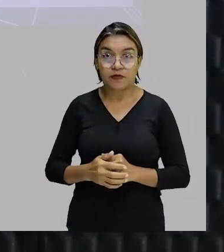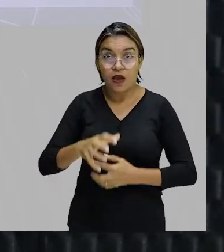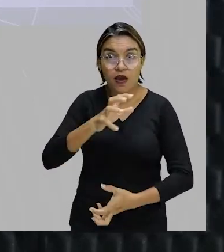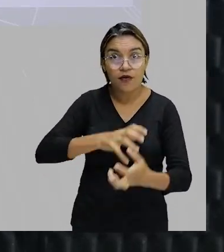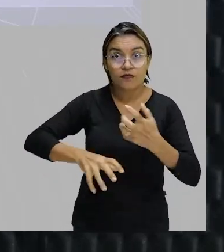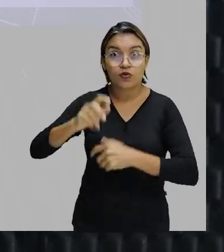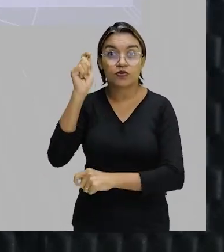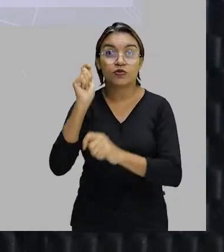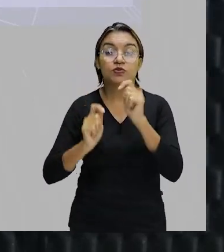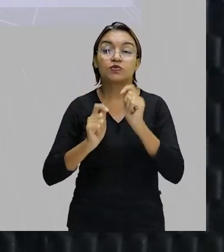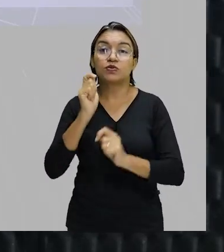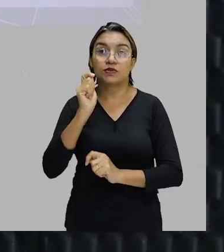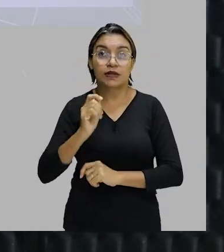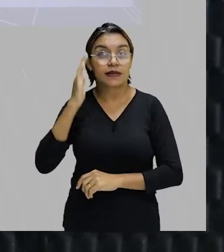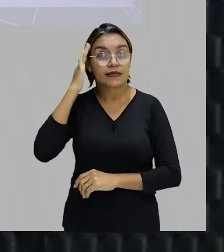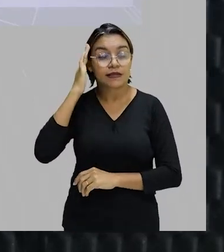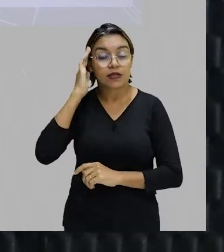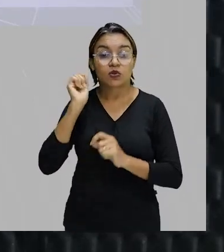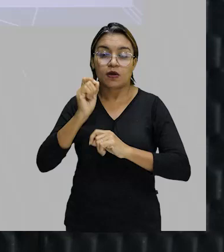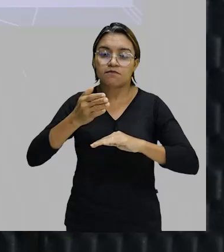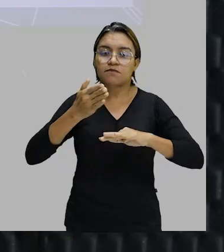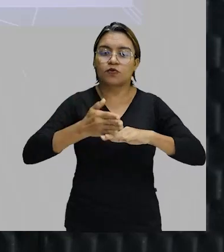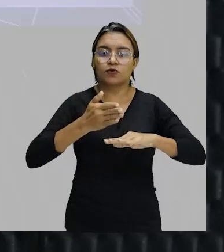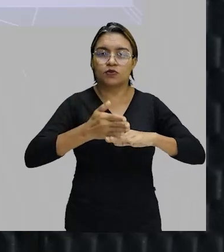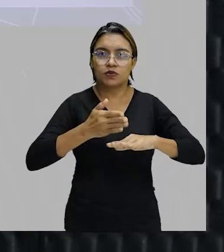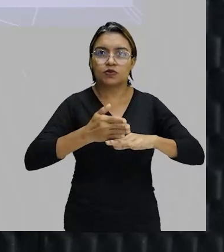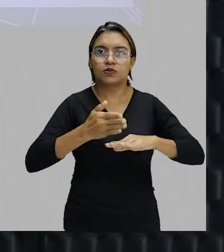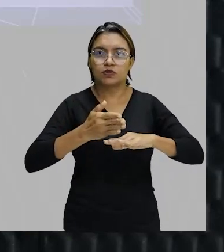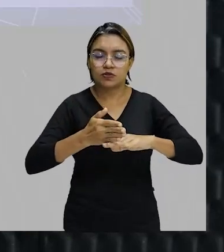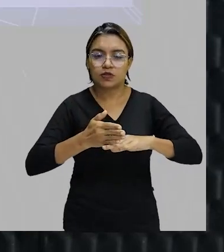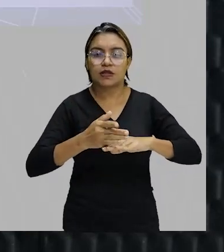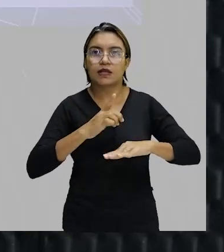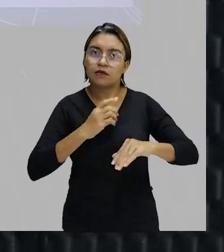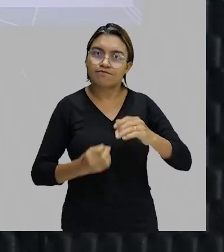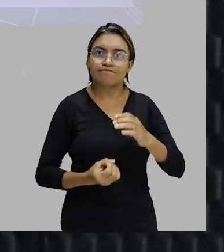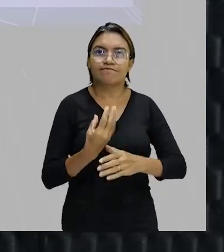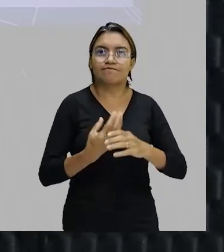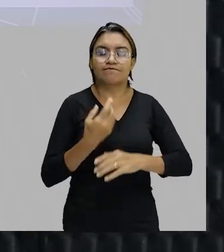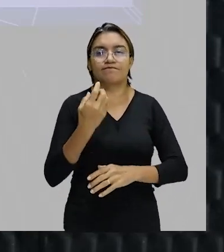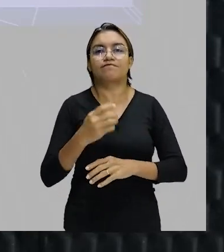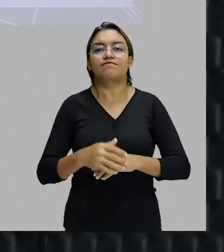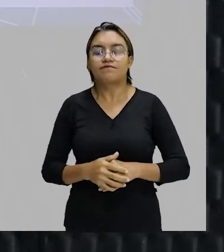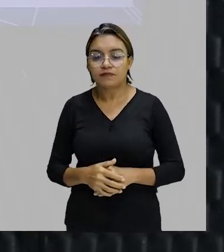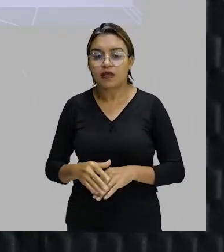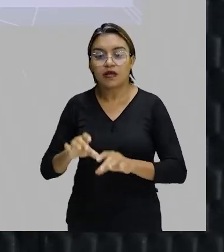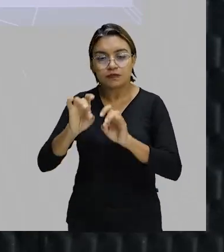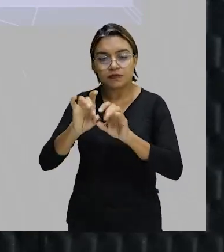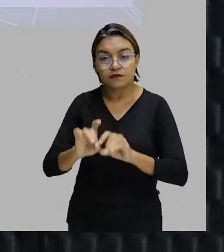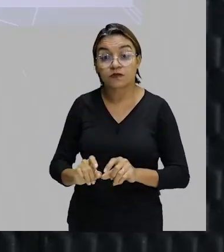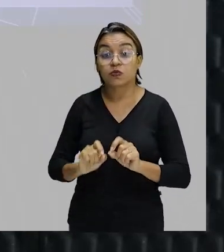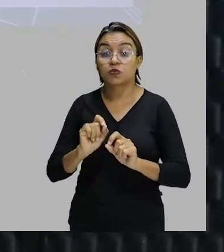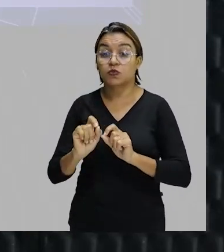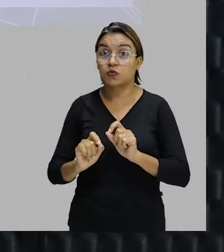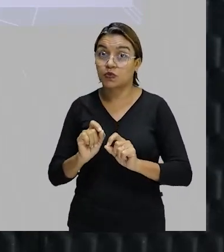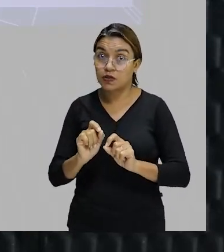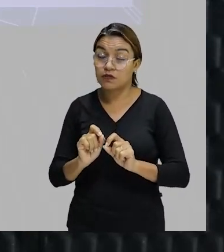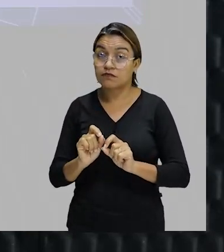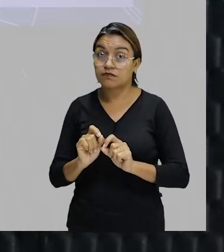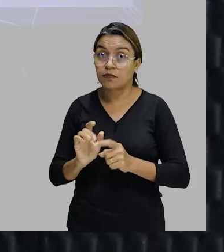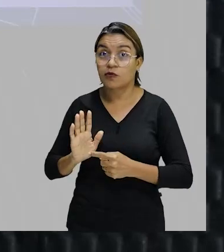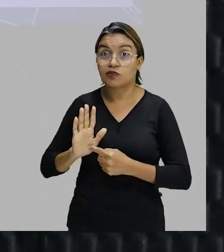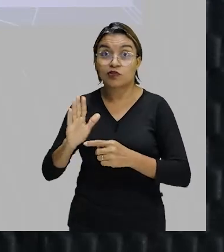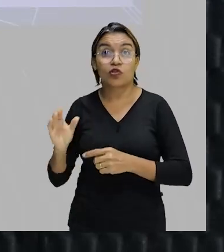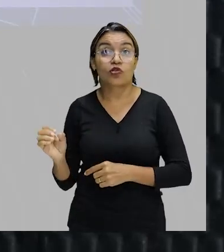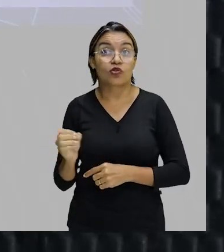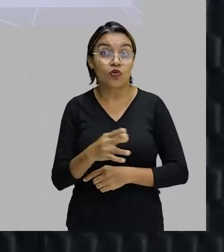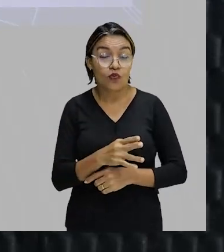revolução industrial, entenda-se que é a modernização, né, dos meios de produção, especificamente trazendo algo novo, né, algo